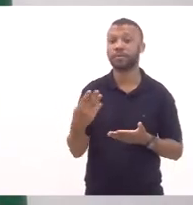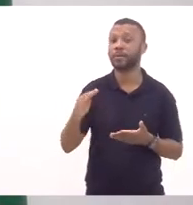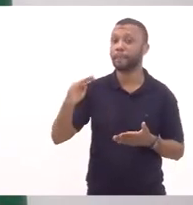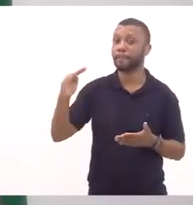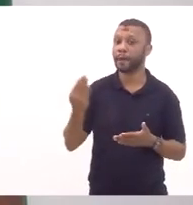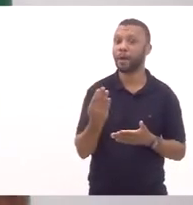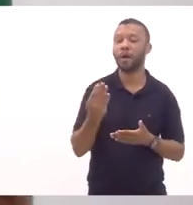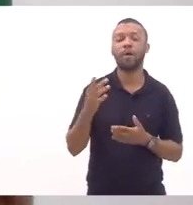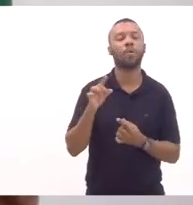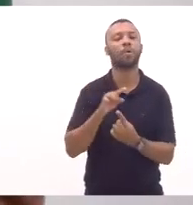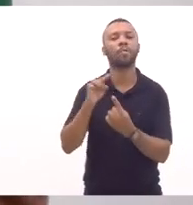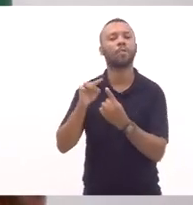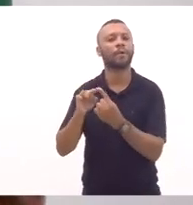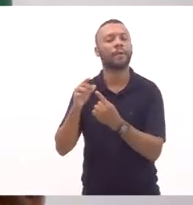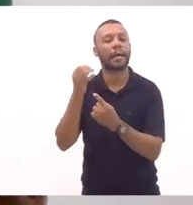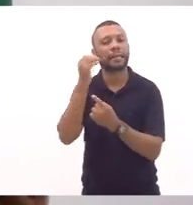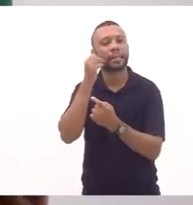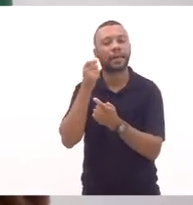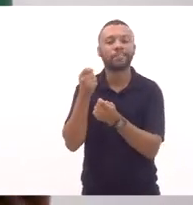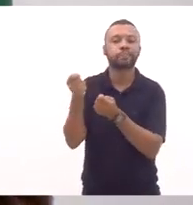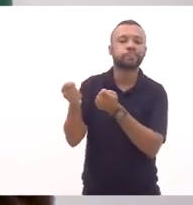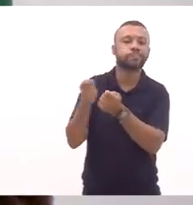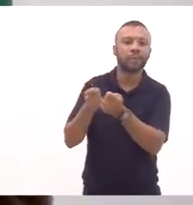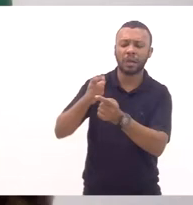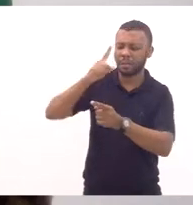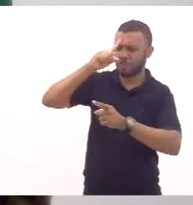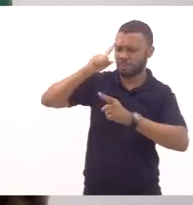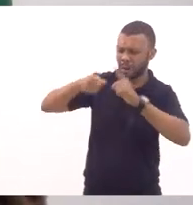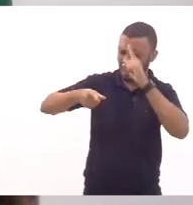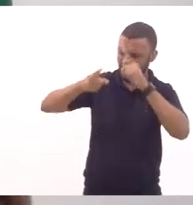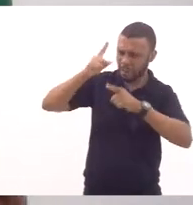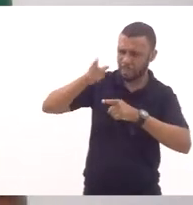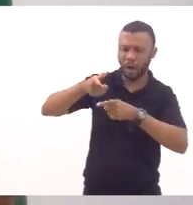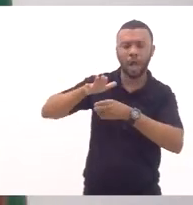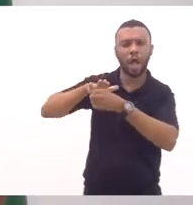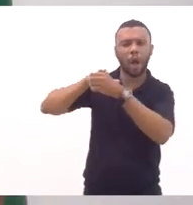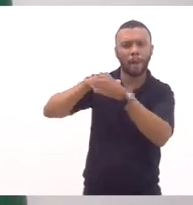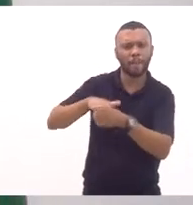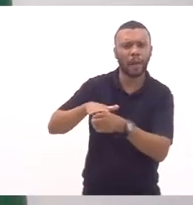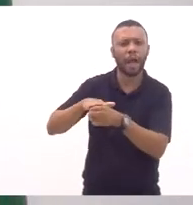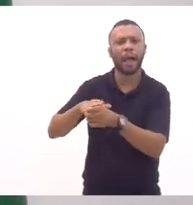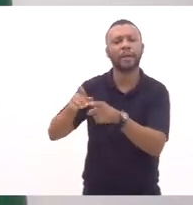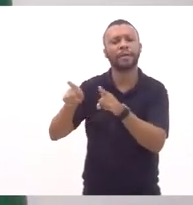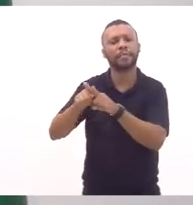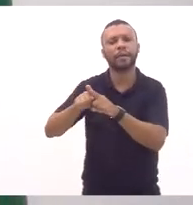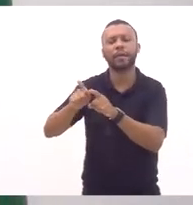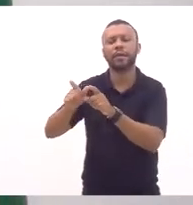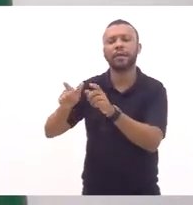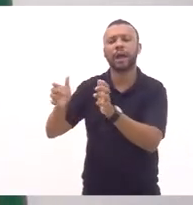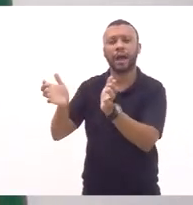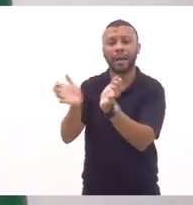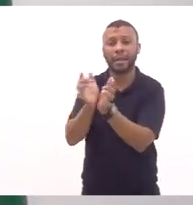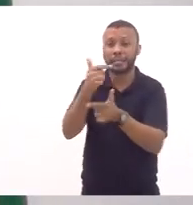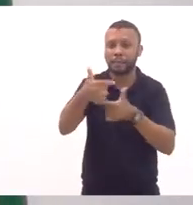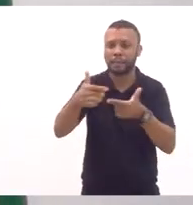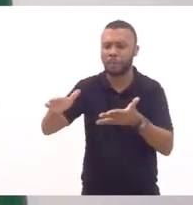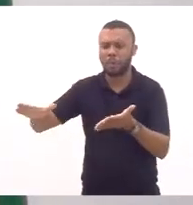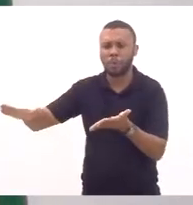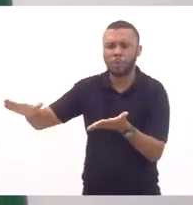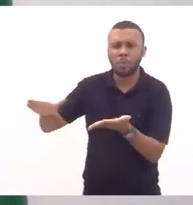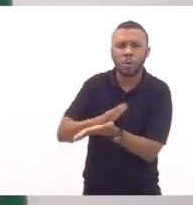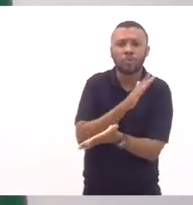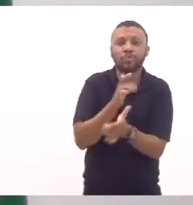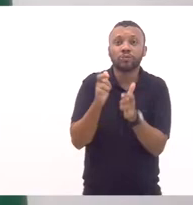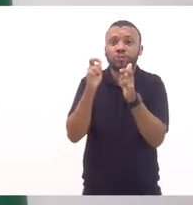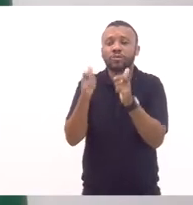para justamente conter, controlar e exterminar a classe trabalhadora nos seus lugares